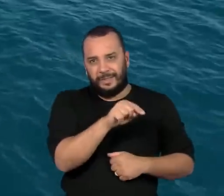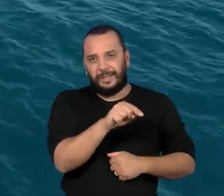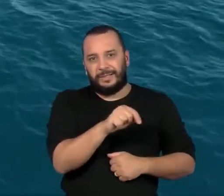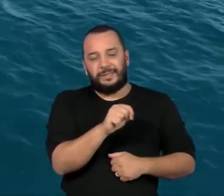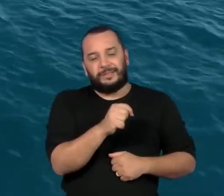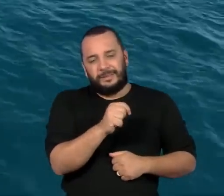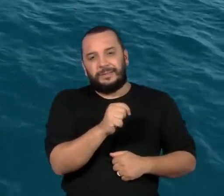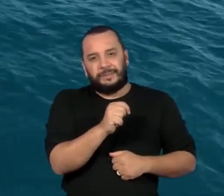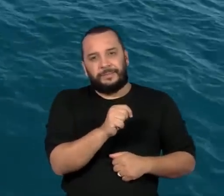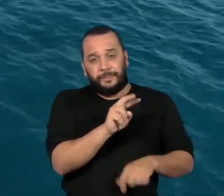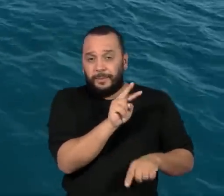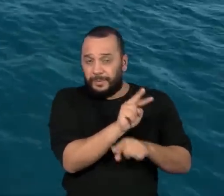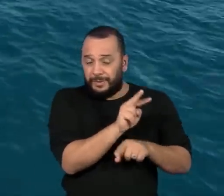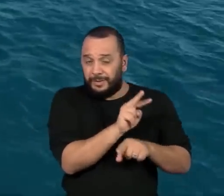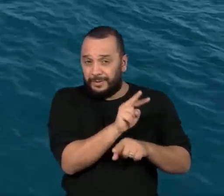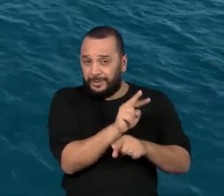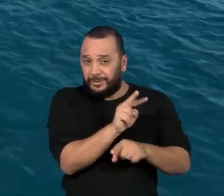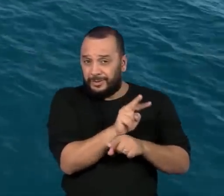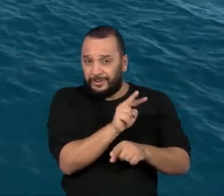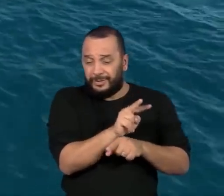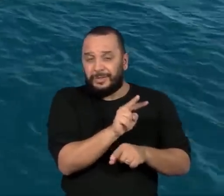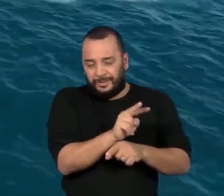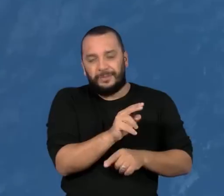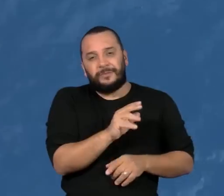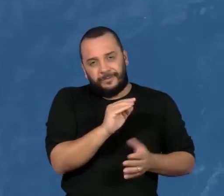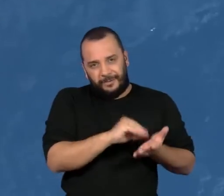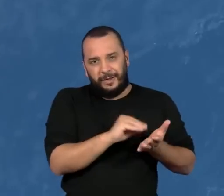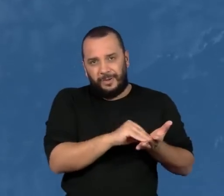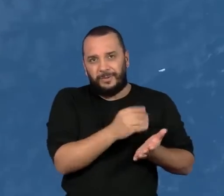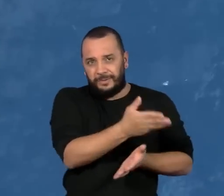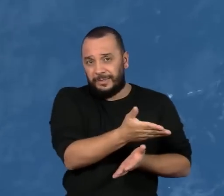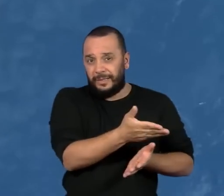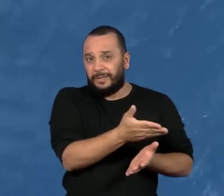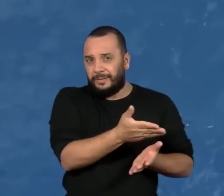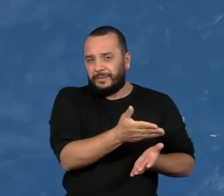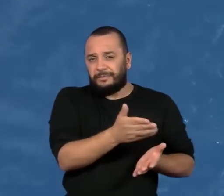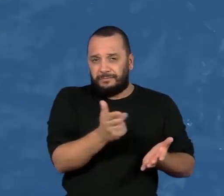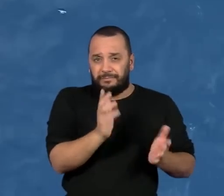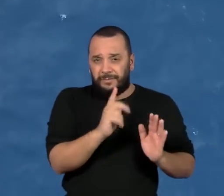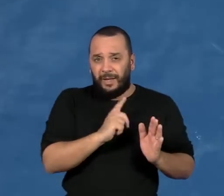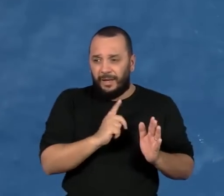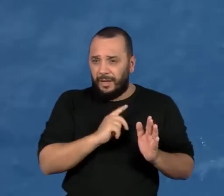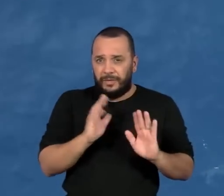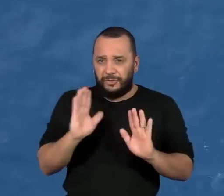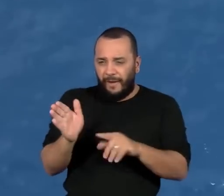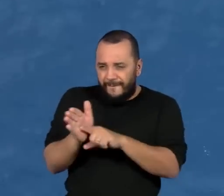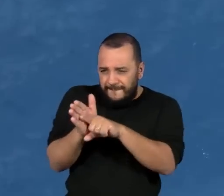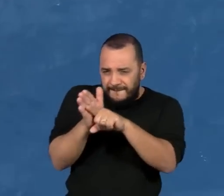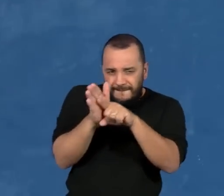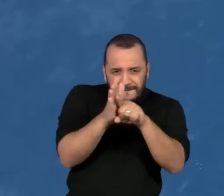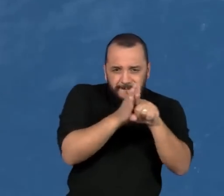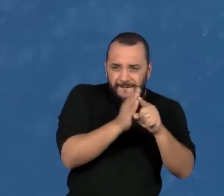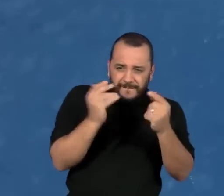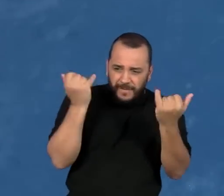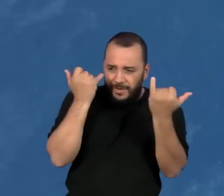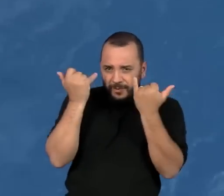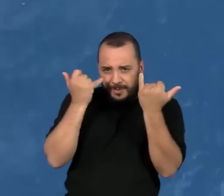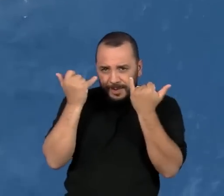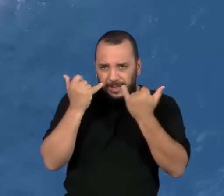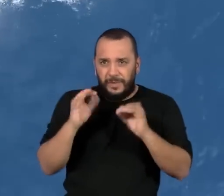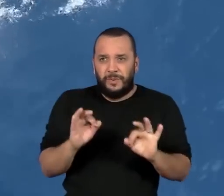pouco protegidas. Então, a gente precisa aí, com essas informações, né, confrontando com as